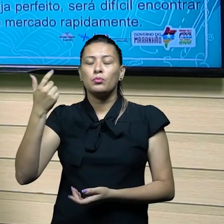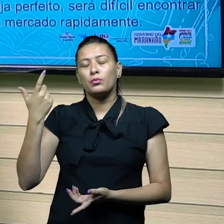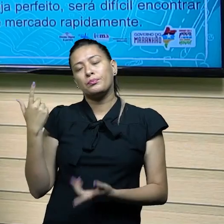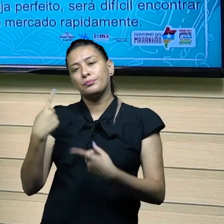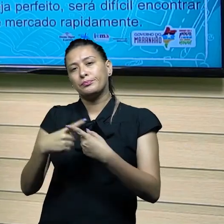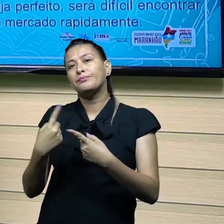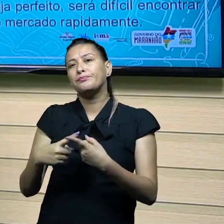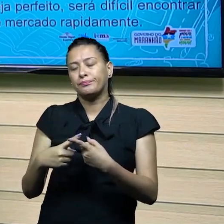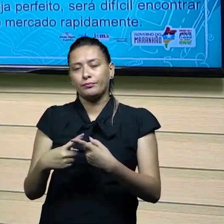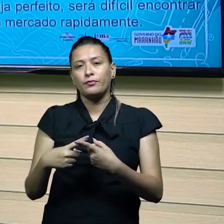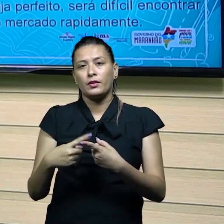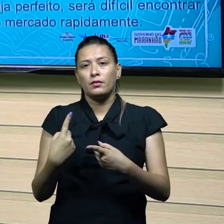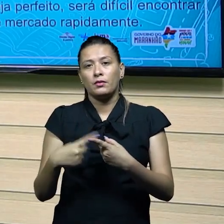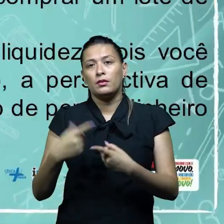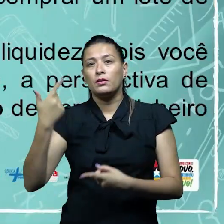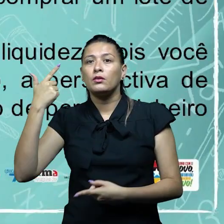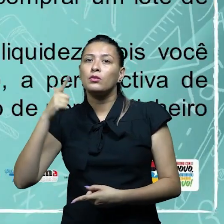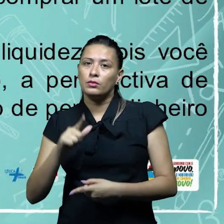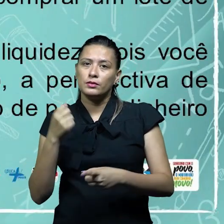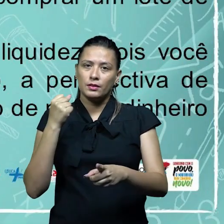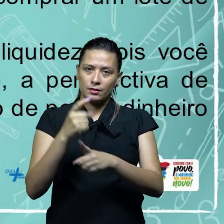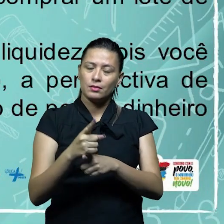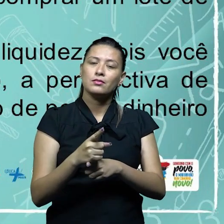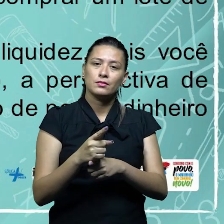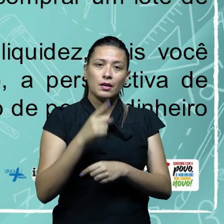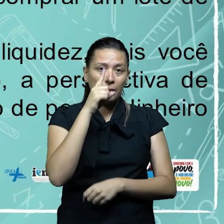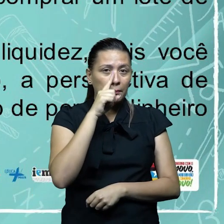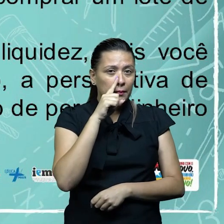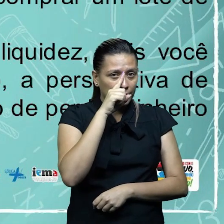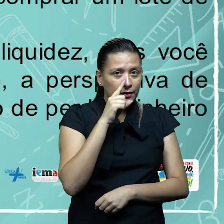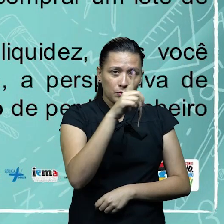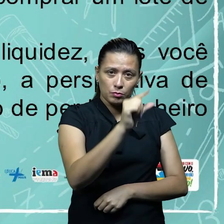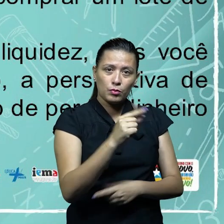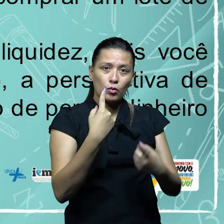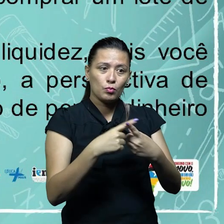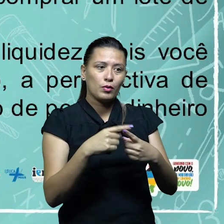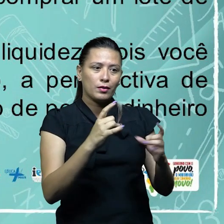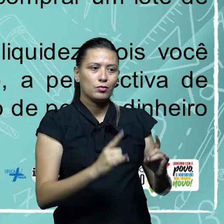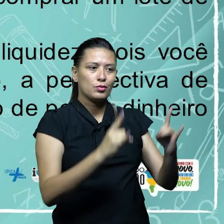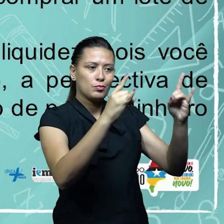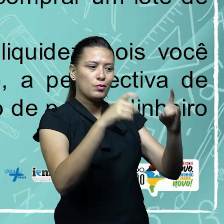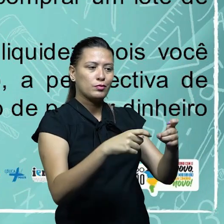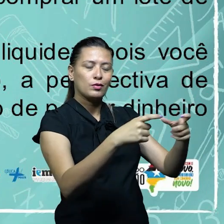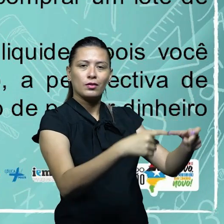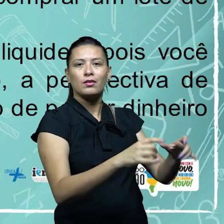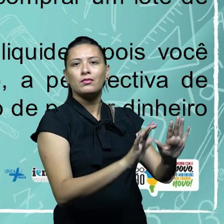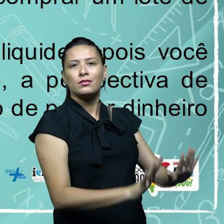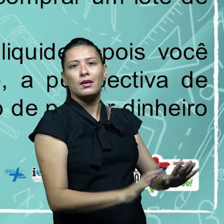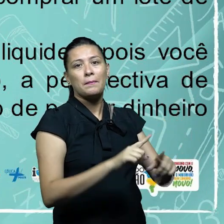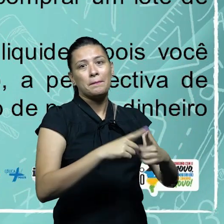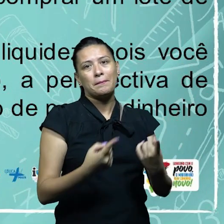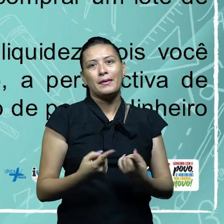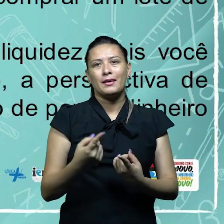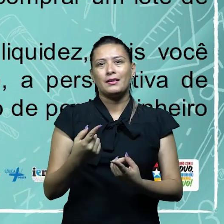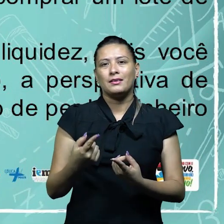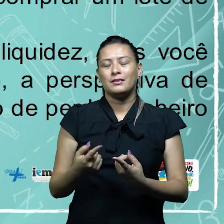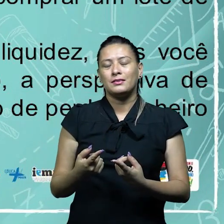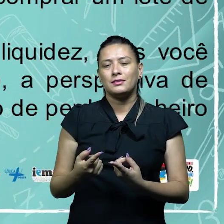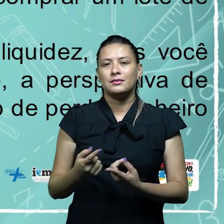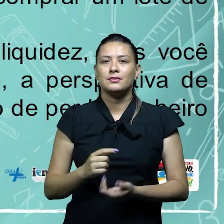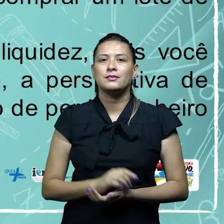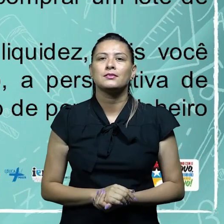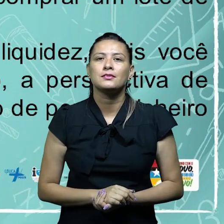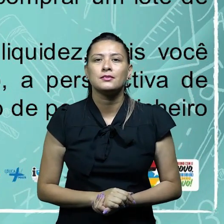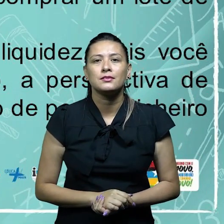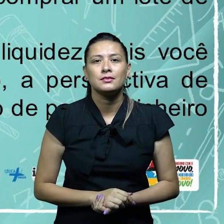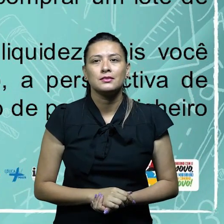com facilidade que foi investido no imóvel, certo? O segundo exemplo, na mesma situação, investimento de 400 mil, ó, se você pega